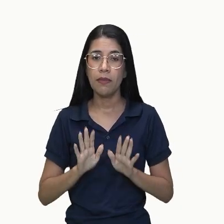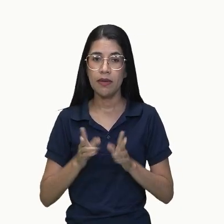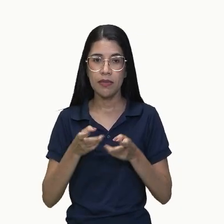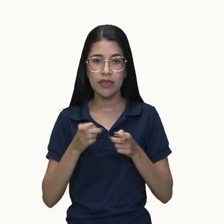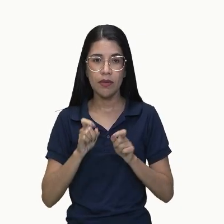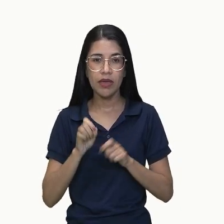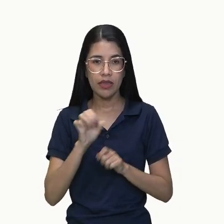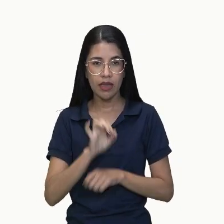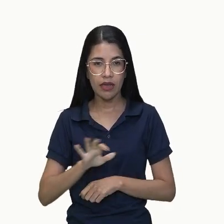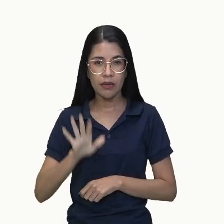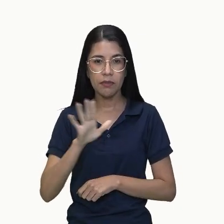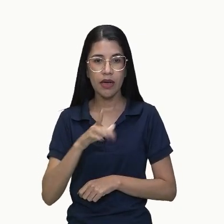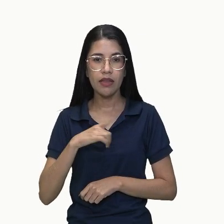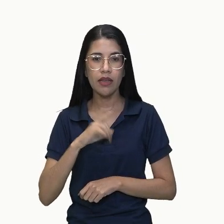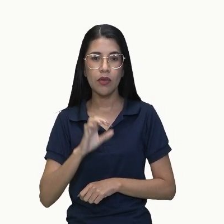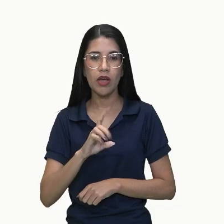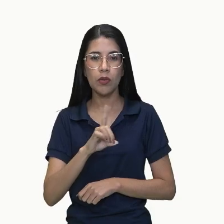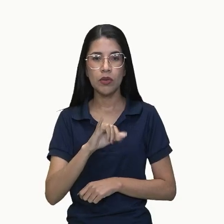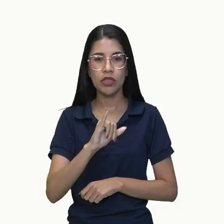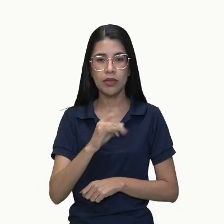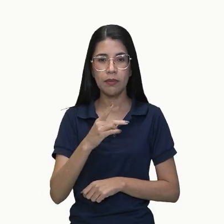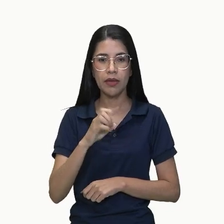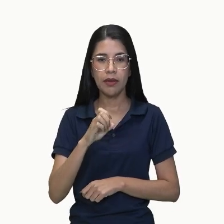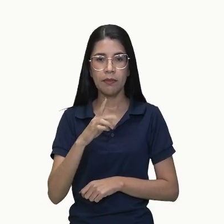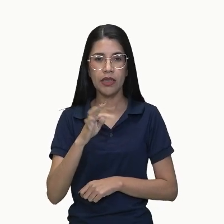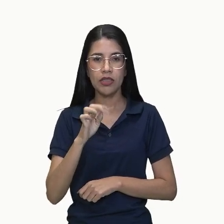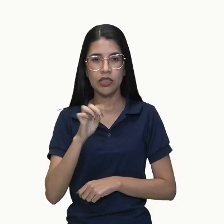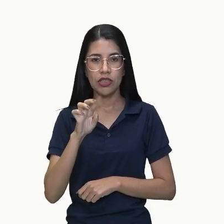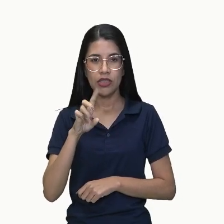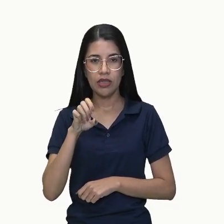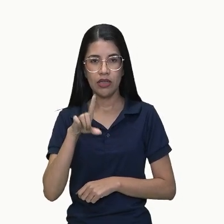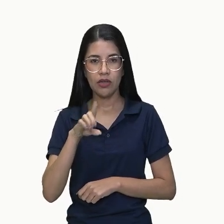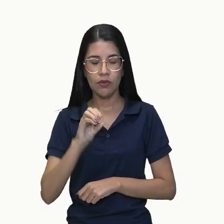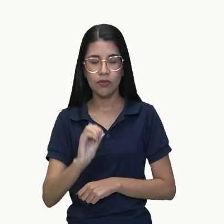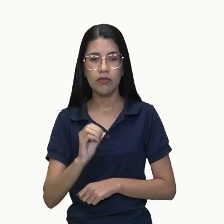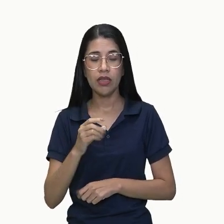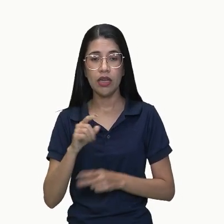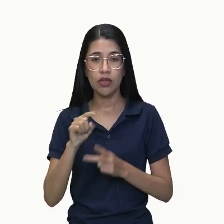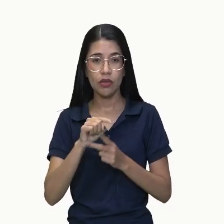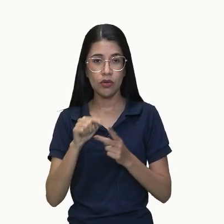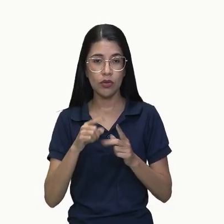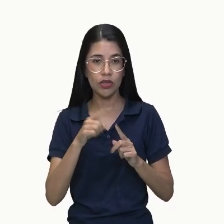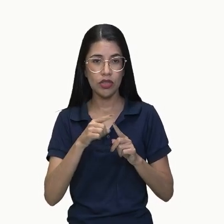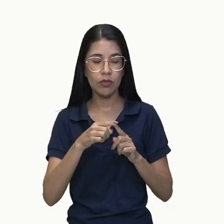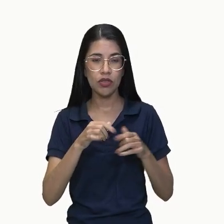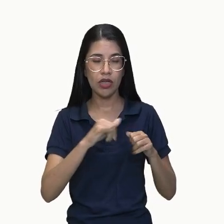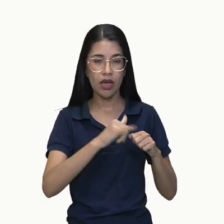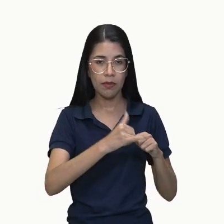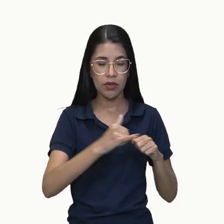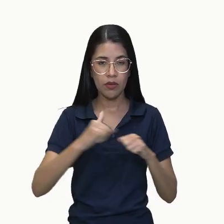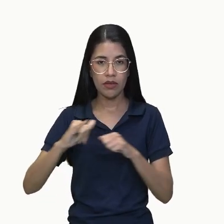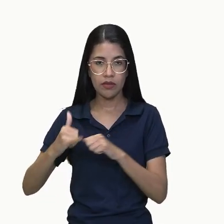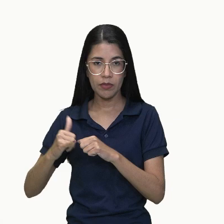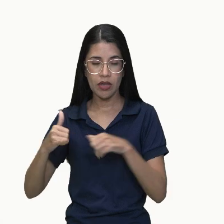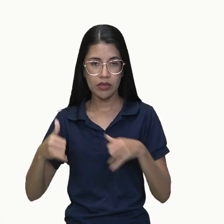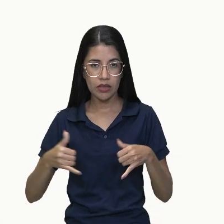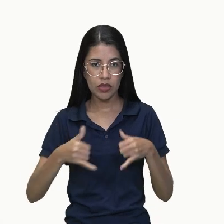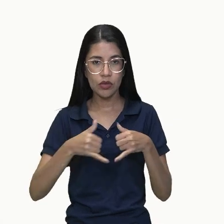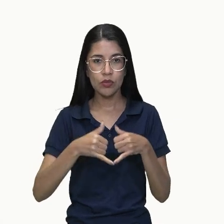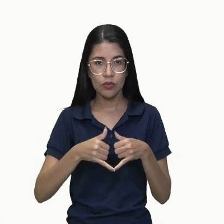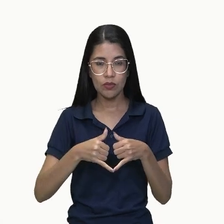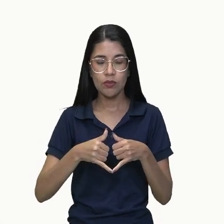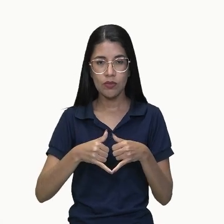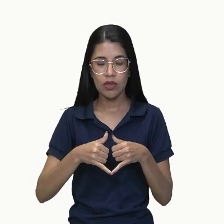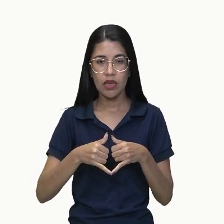um dipeptídeo, ou seja, nós temos aí dois aminoácidos que estão fazendo ligações. E ele